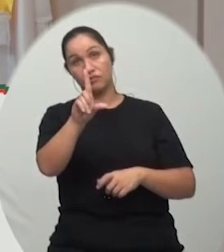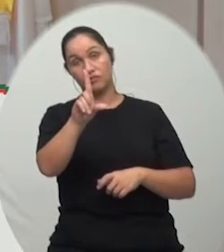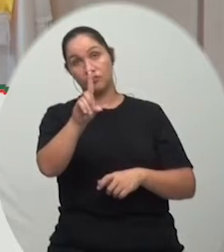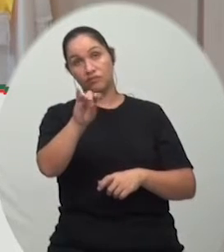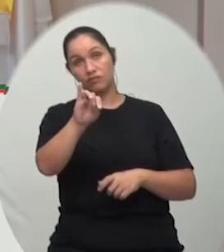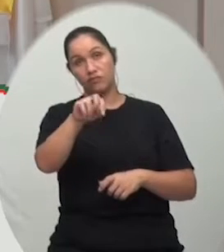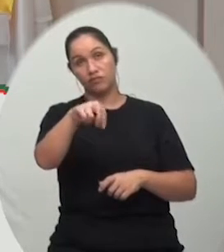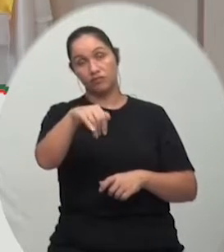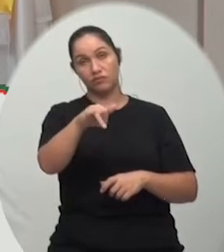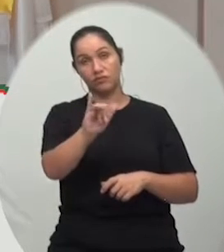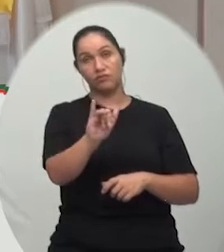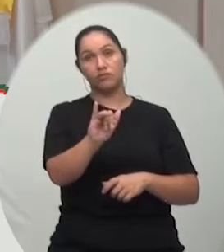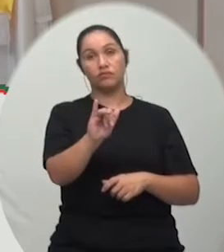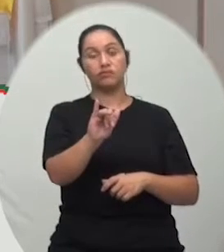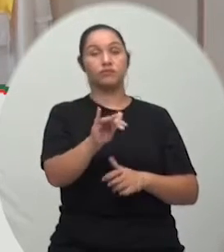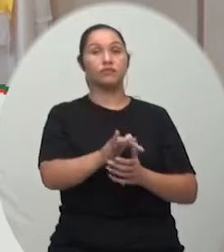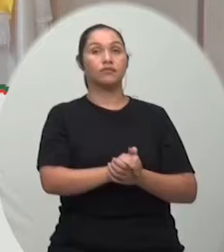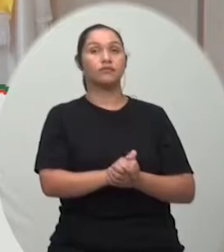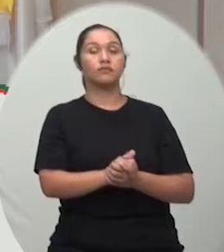que pudesse